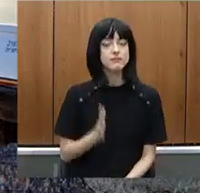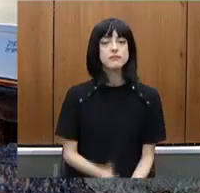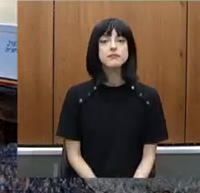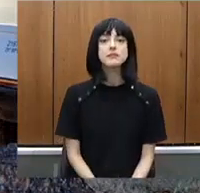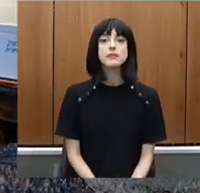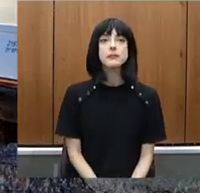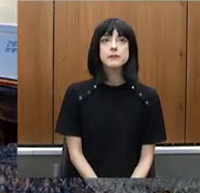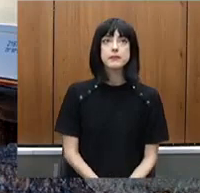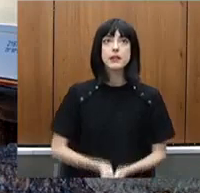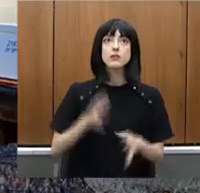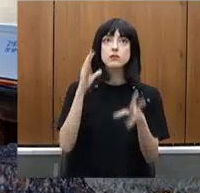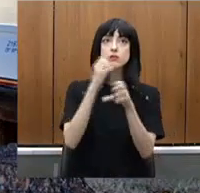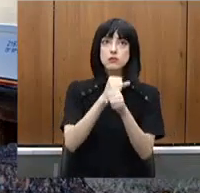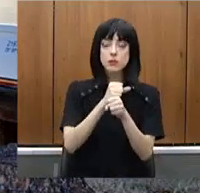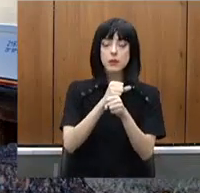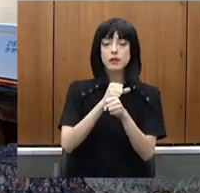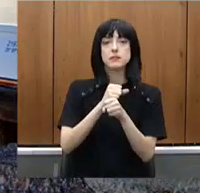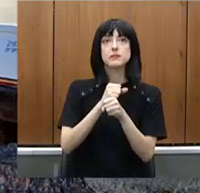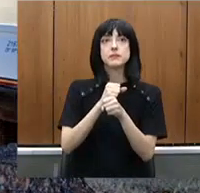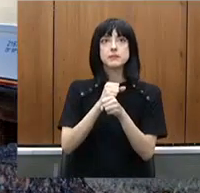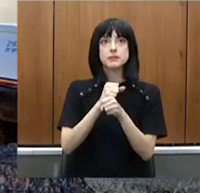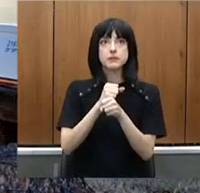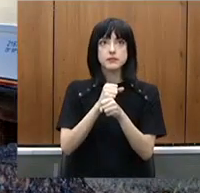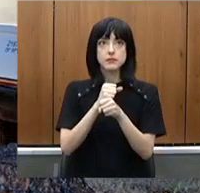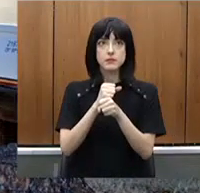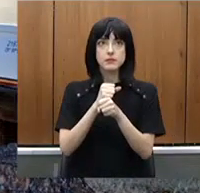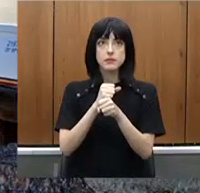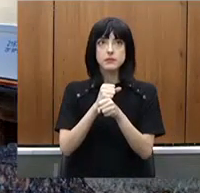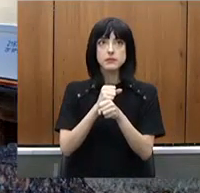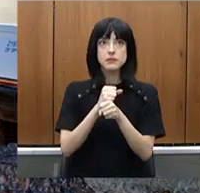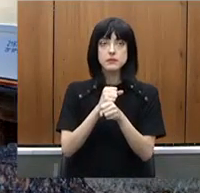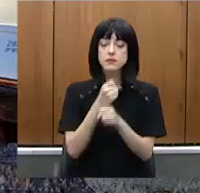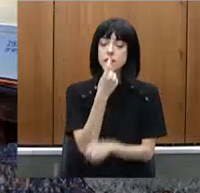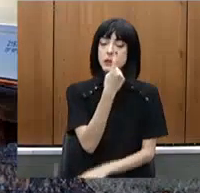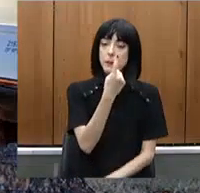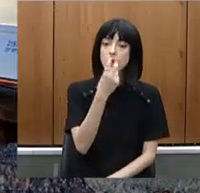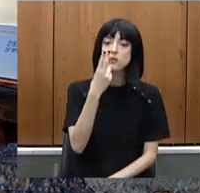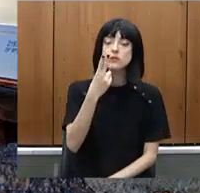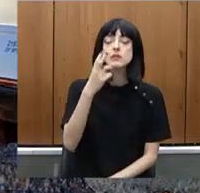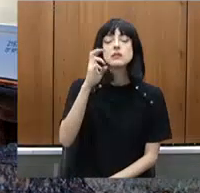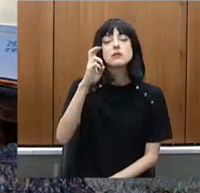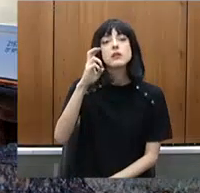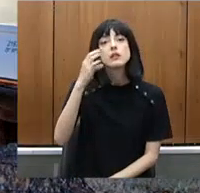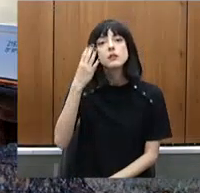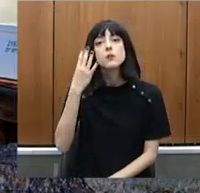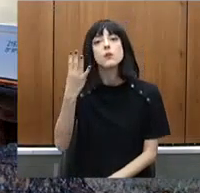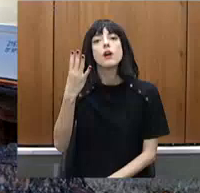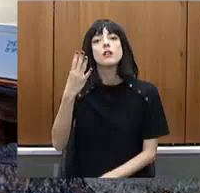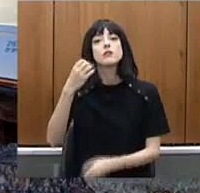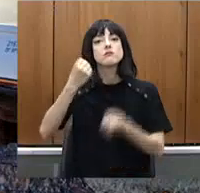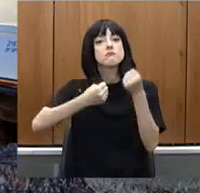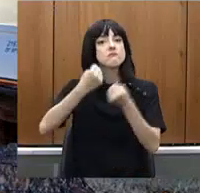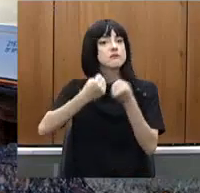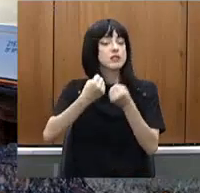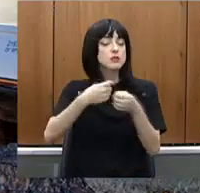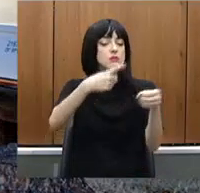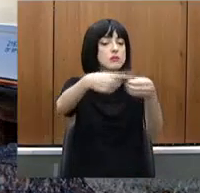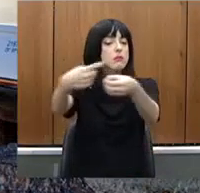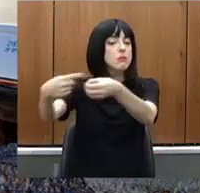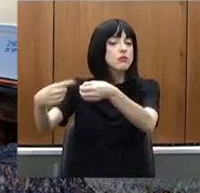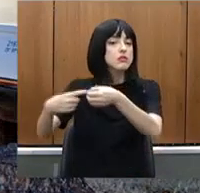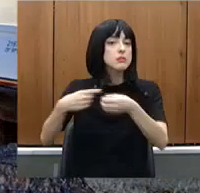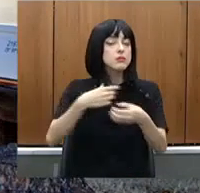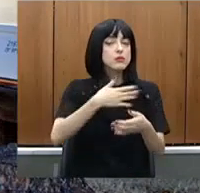total de 1.254 viaturas e ao todo nós podemos dizer que foi investido cerca de 127 milhões